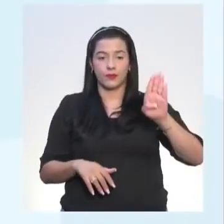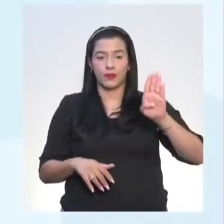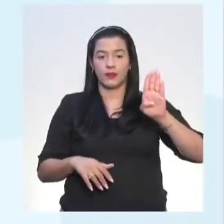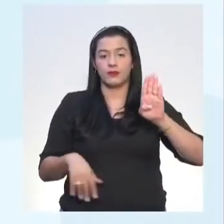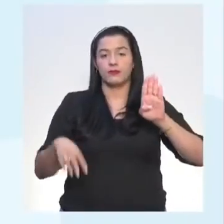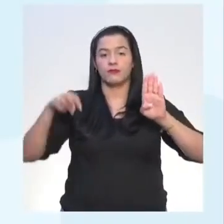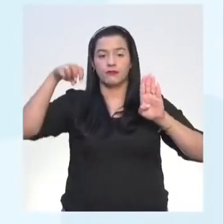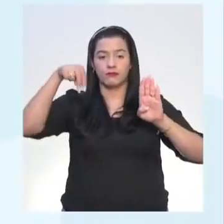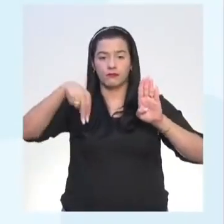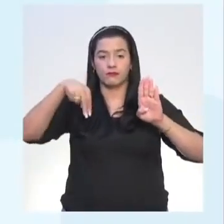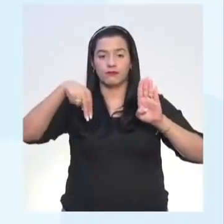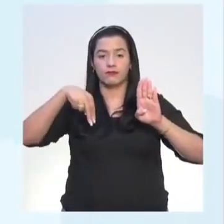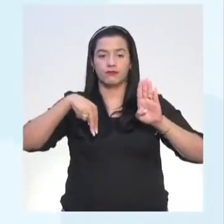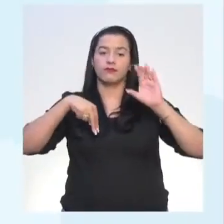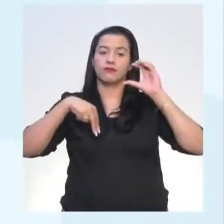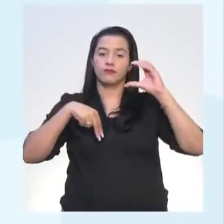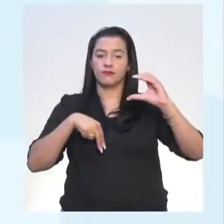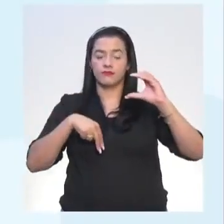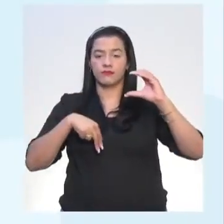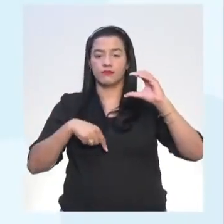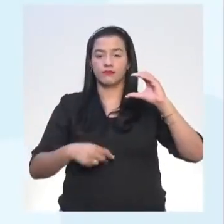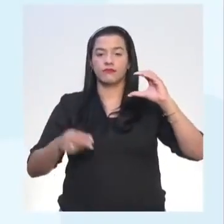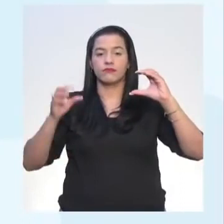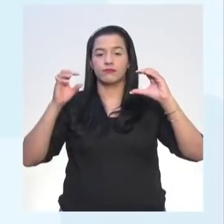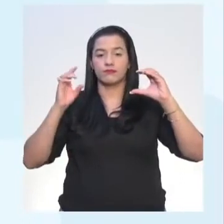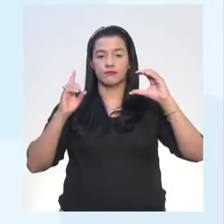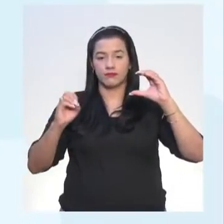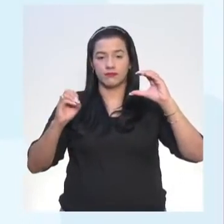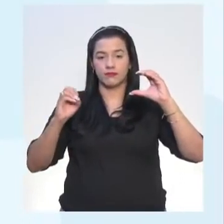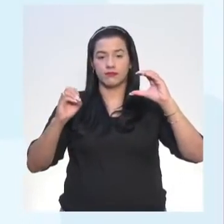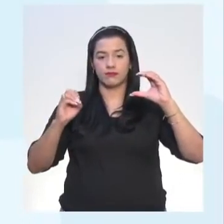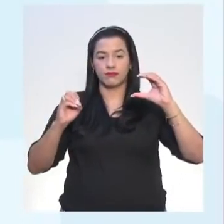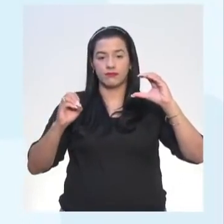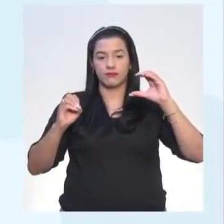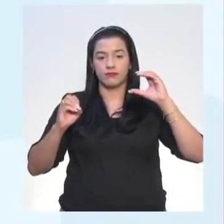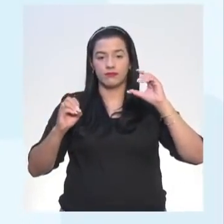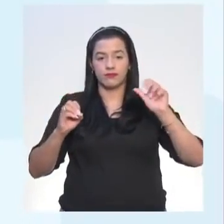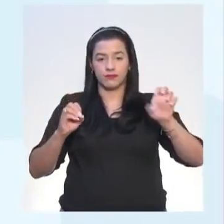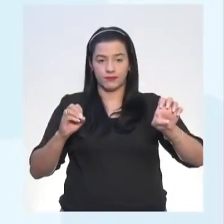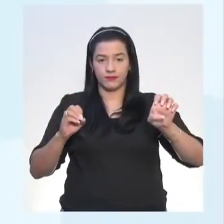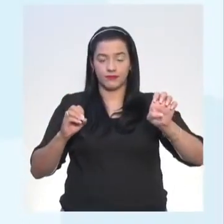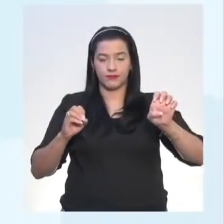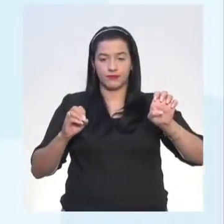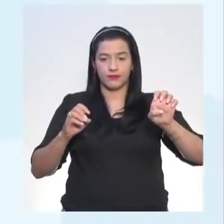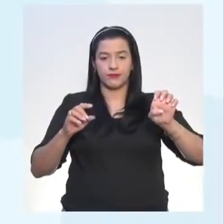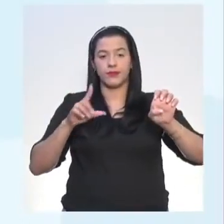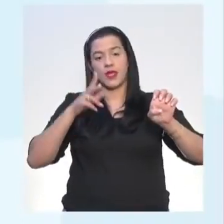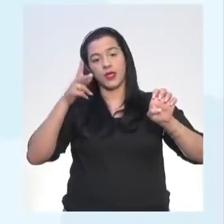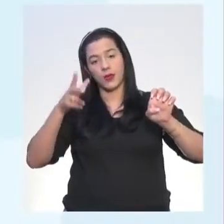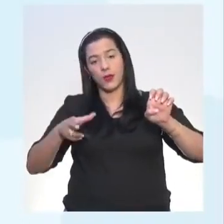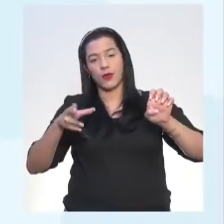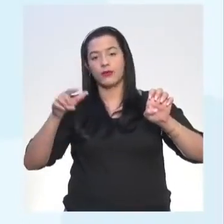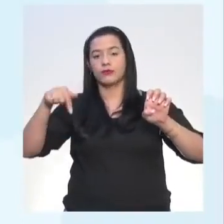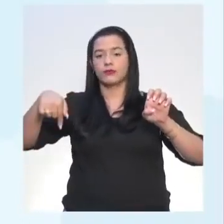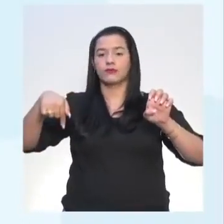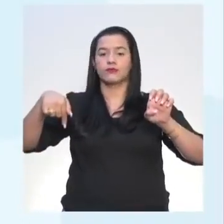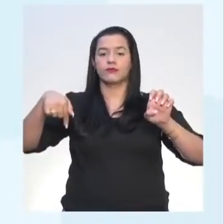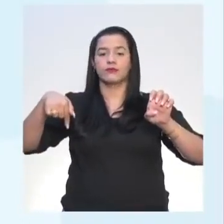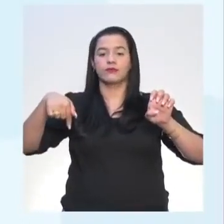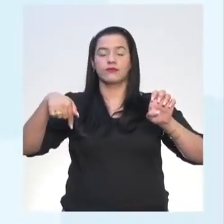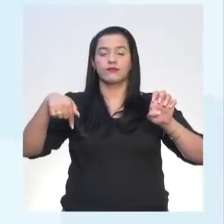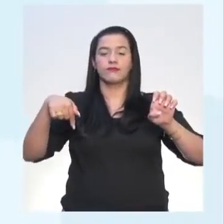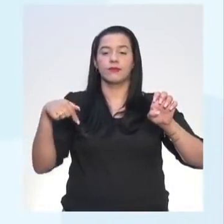do ângulo N, o ângulo C tem o mesmo tamanho do ângulo O, o ângulo E é igualzinho ao ângulo Q, né?